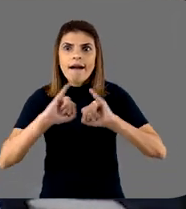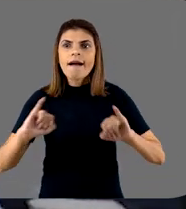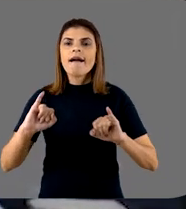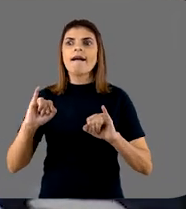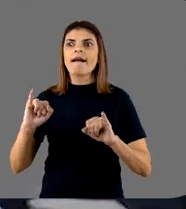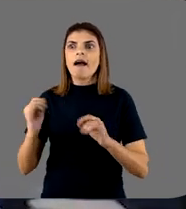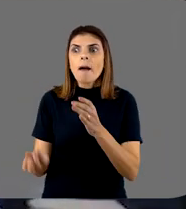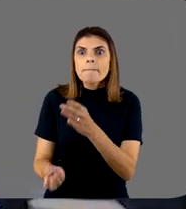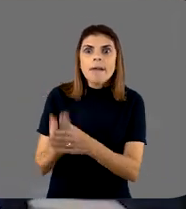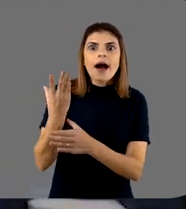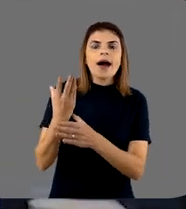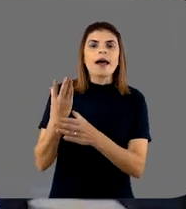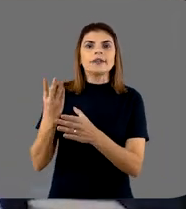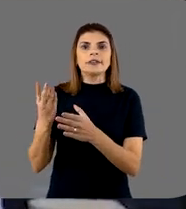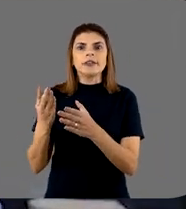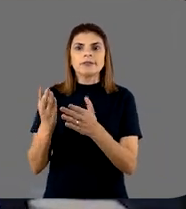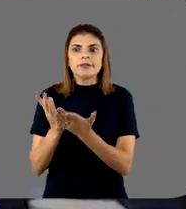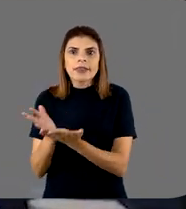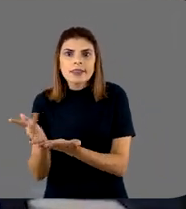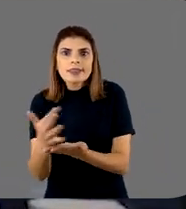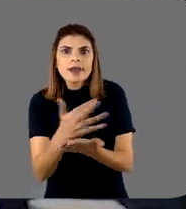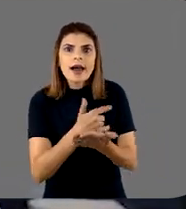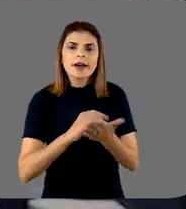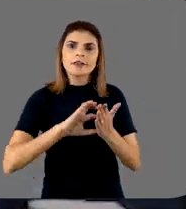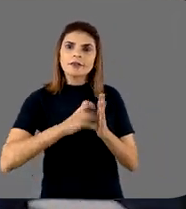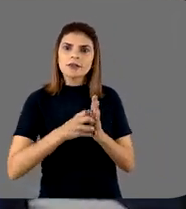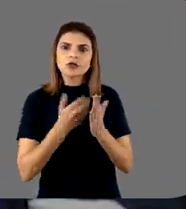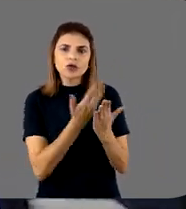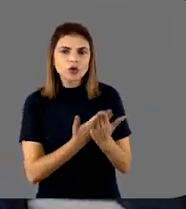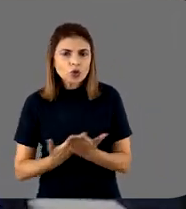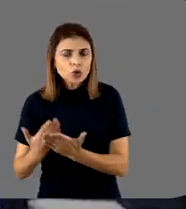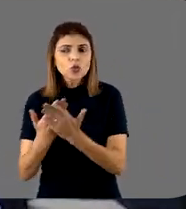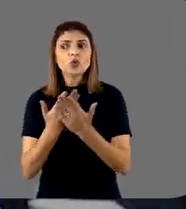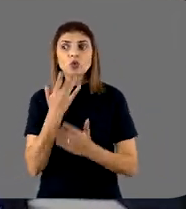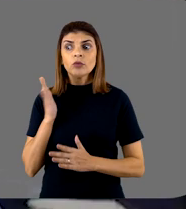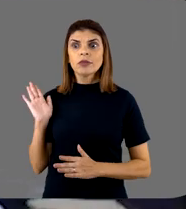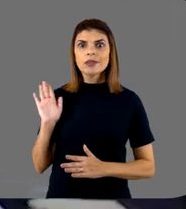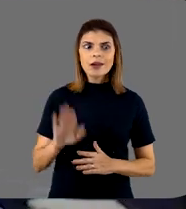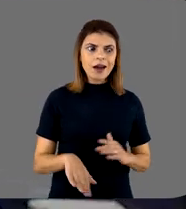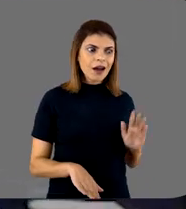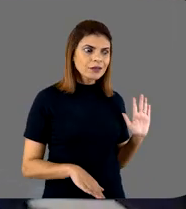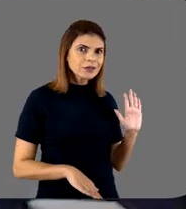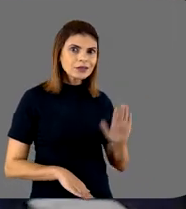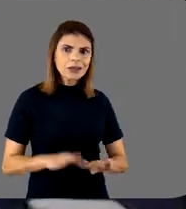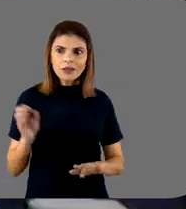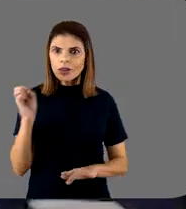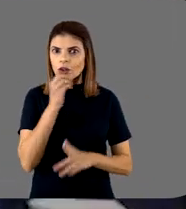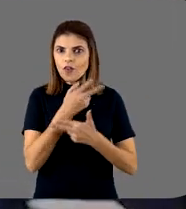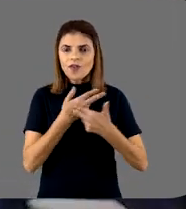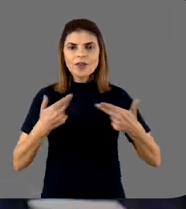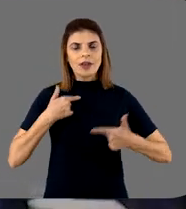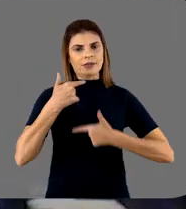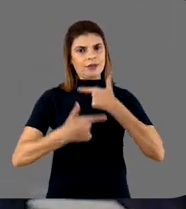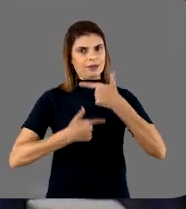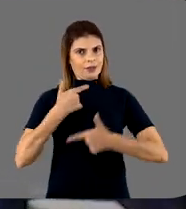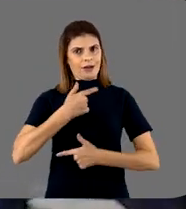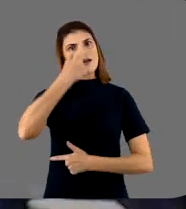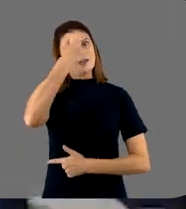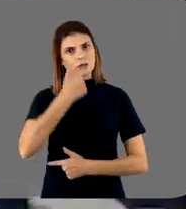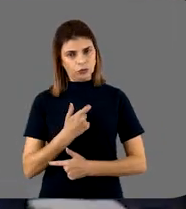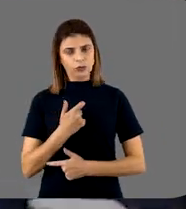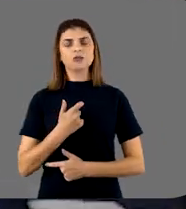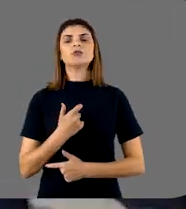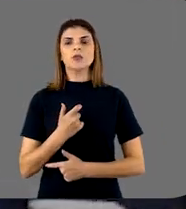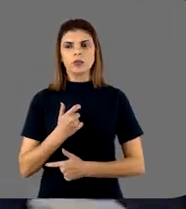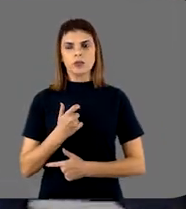mídia, nos estudos, aparecendo cada vez mais. Então, eu acho que isso traz novidade para a nossa atuação, né?